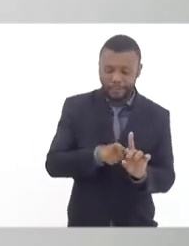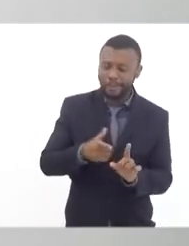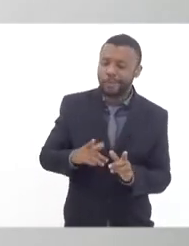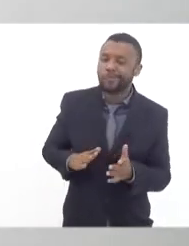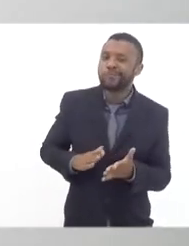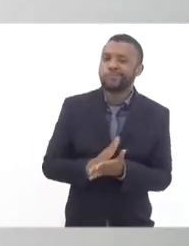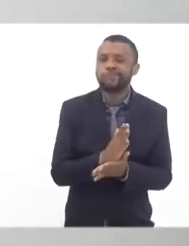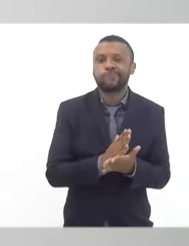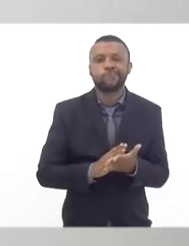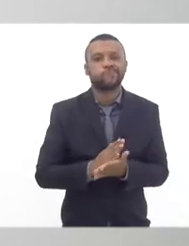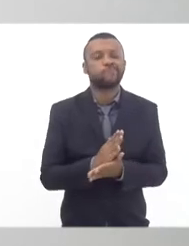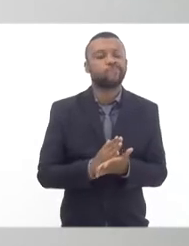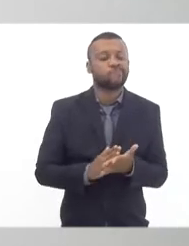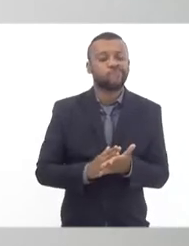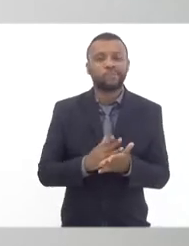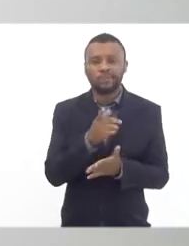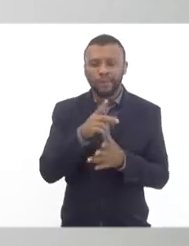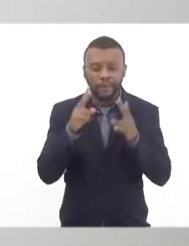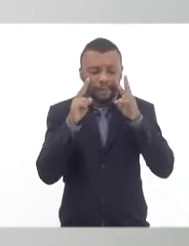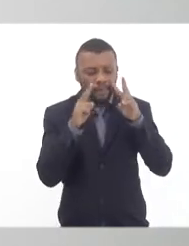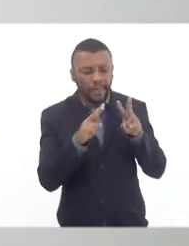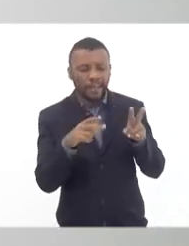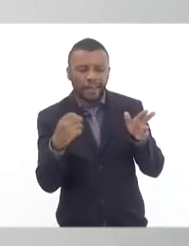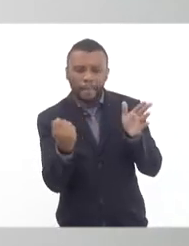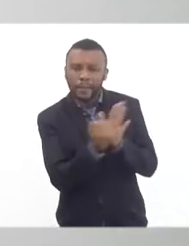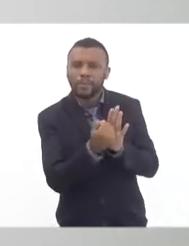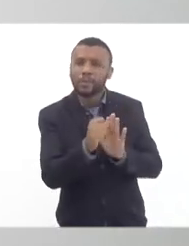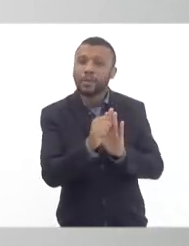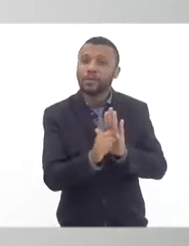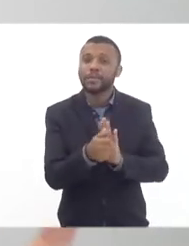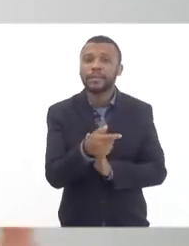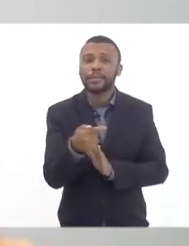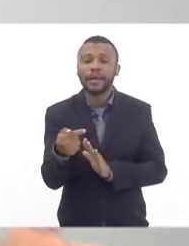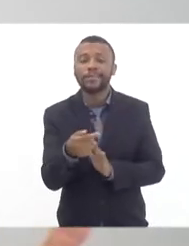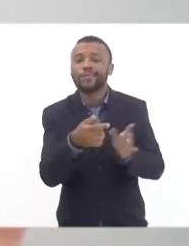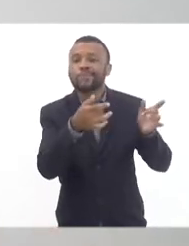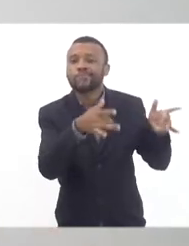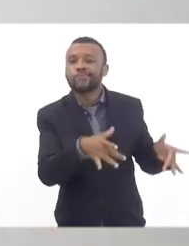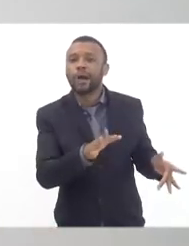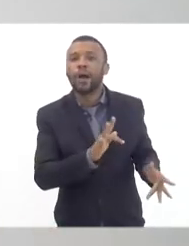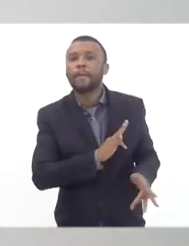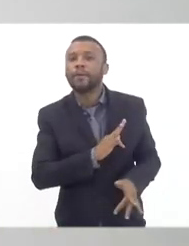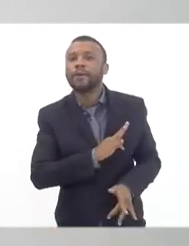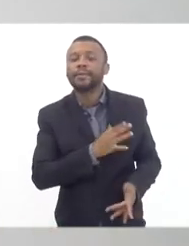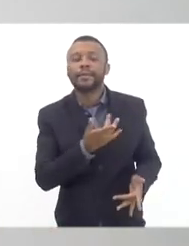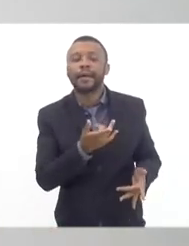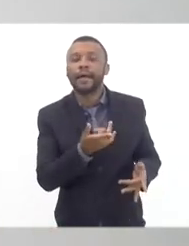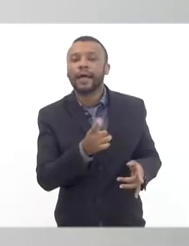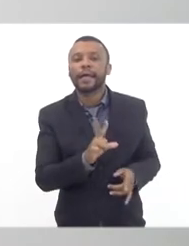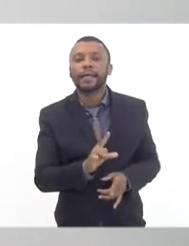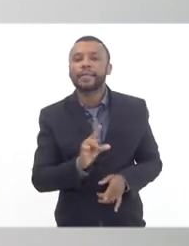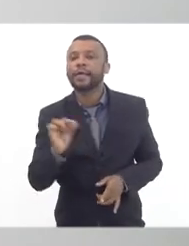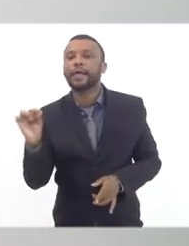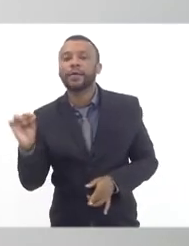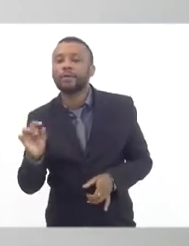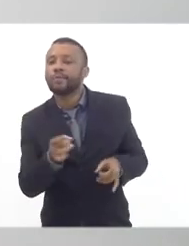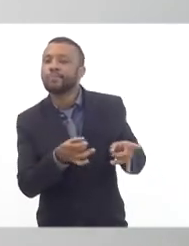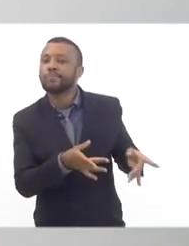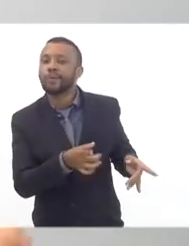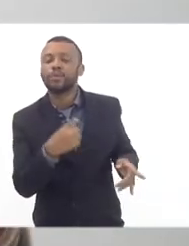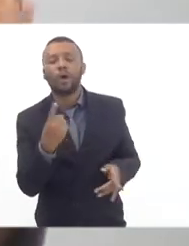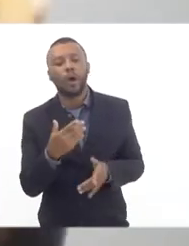aquele patrimônio do século XVII largado. O batalhão saiu, e aí? E aí a gente começou a nossa